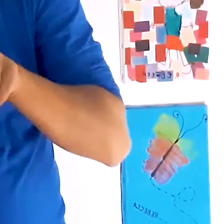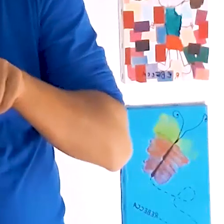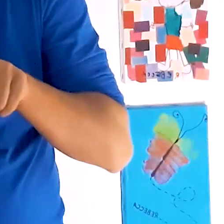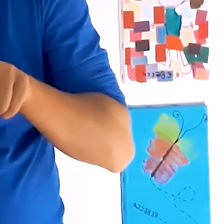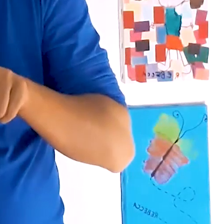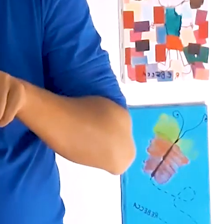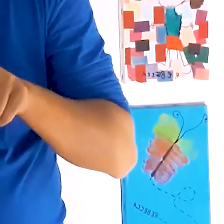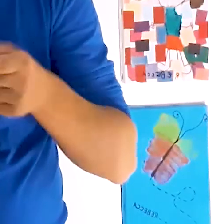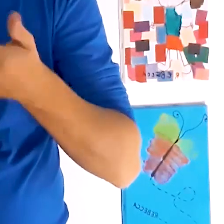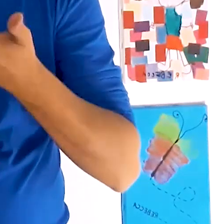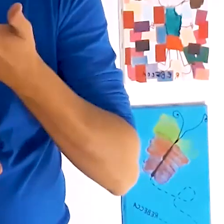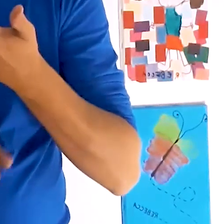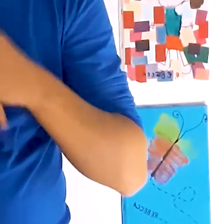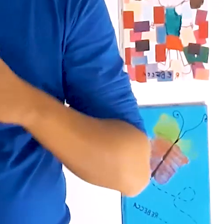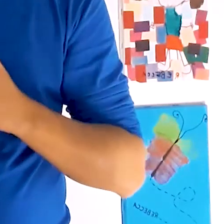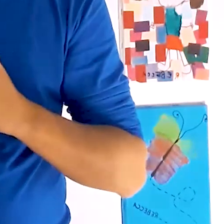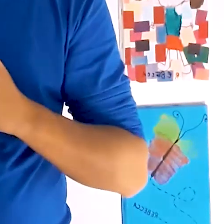Temos também